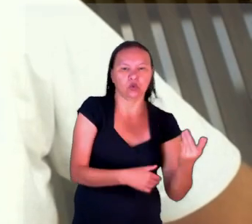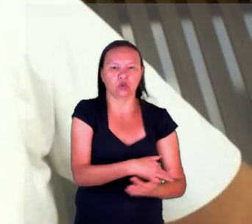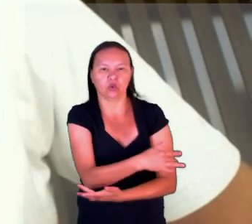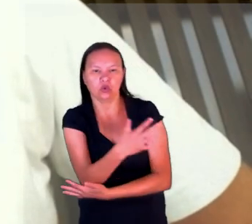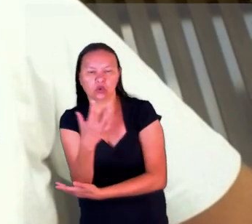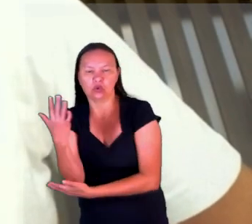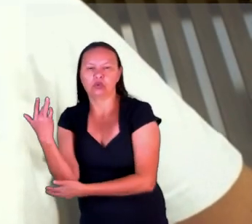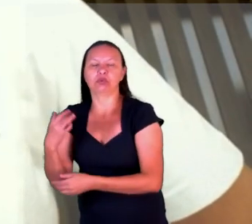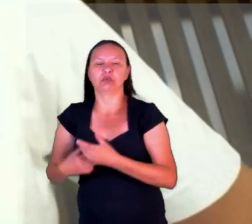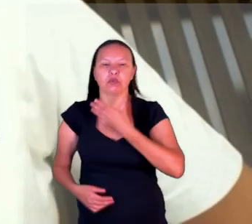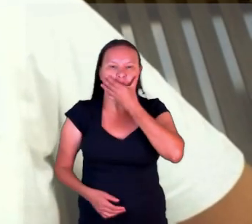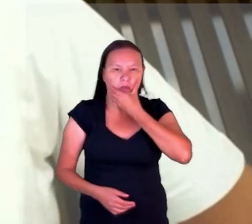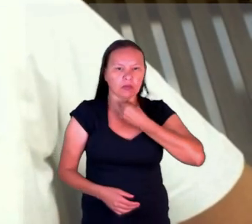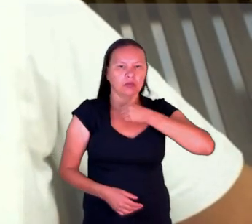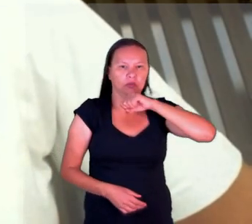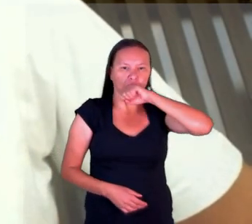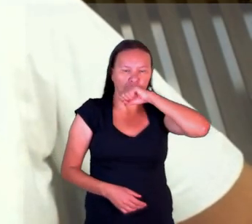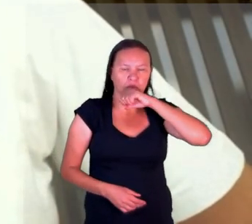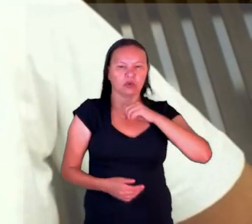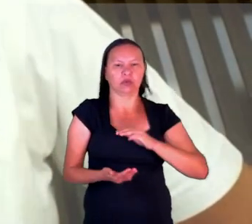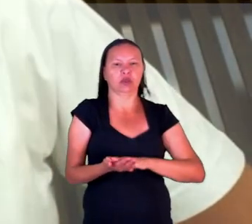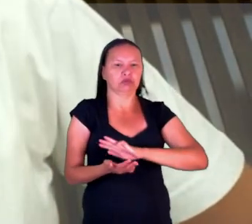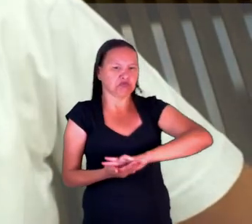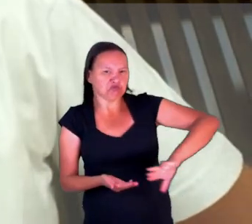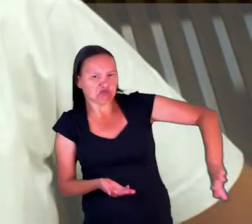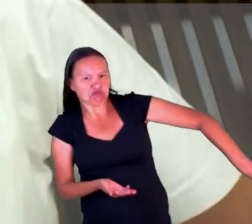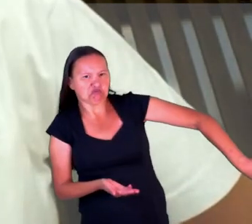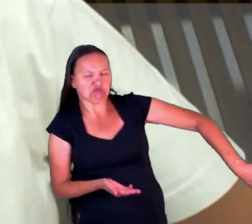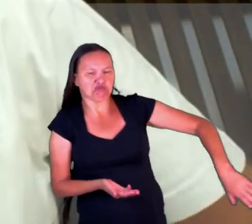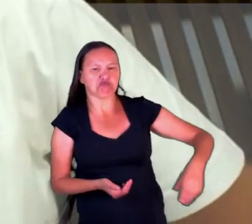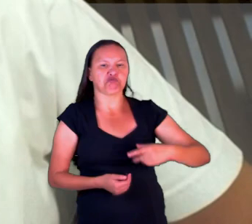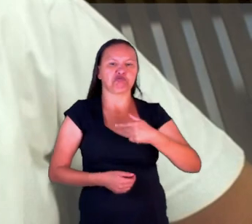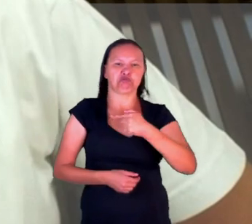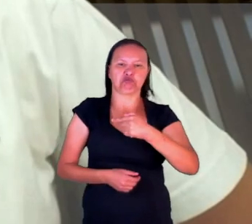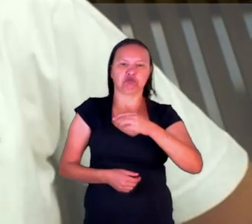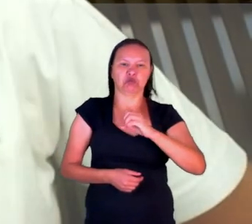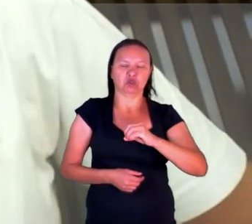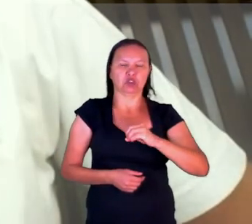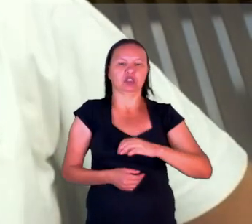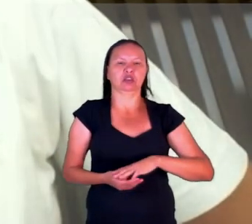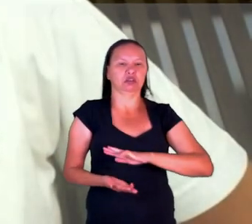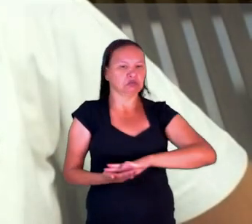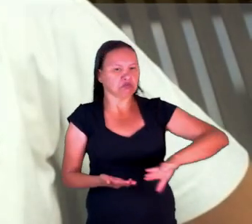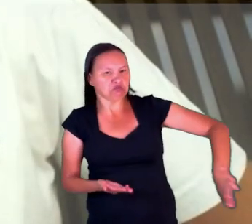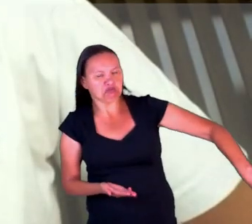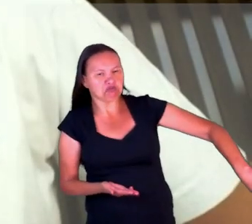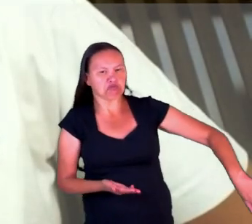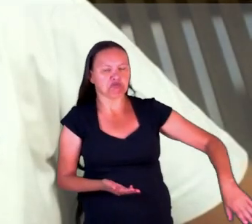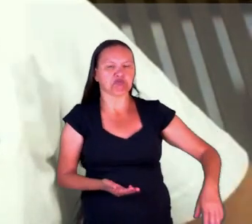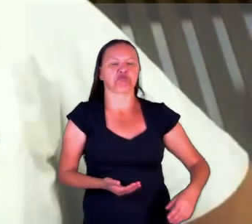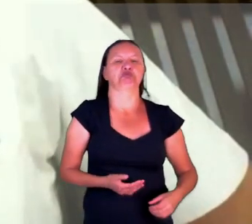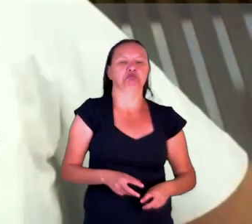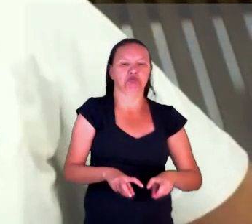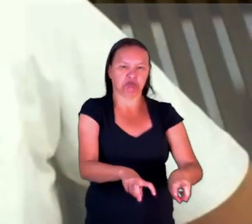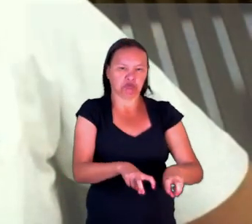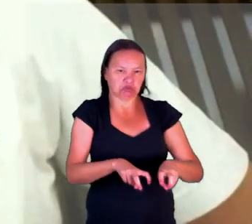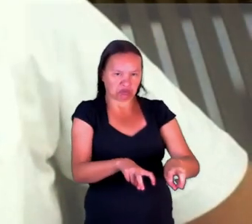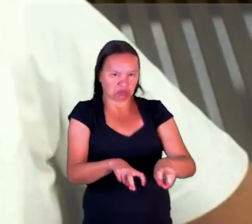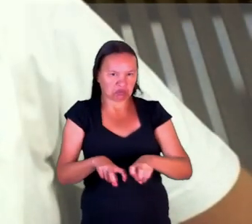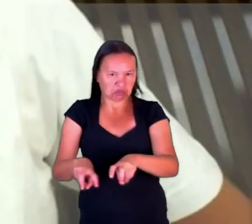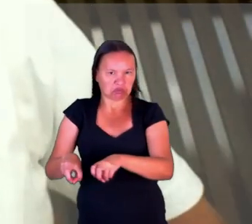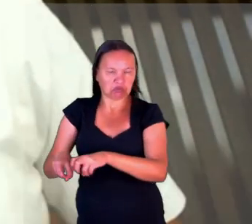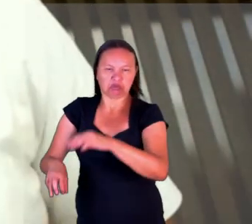dos Agricultores expulso do Campo na década de 70 onde os os os fazendeiros da Região Norte do